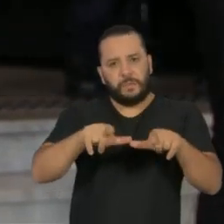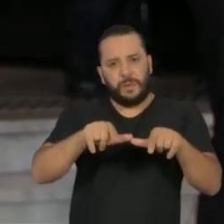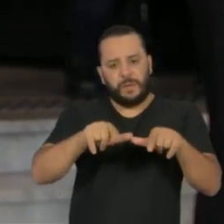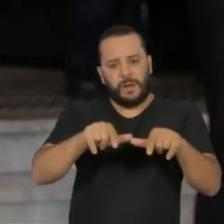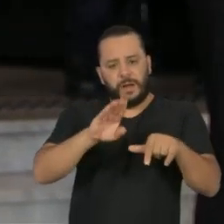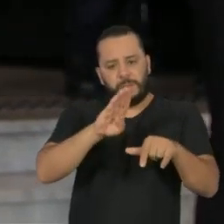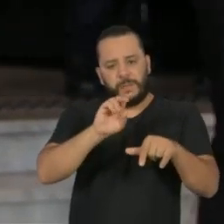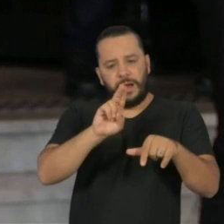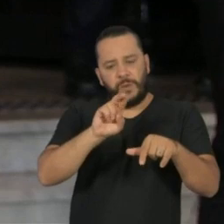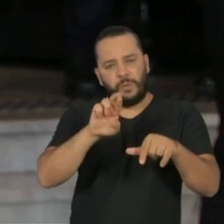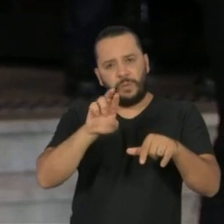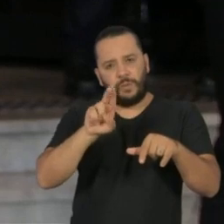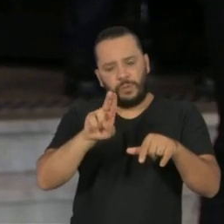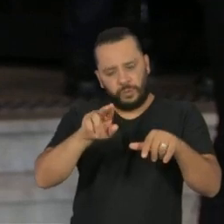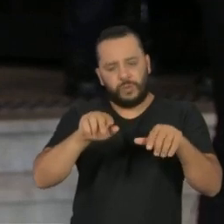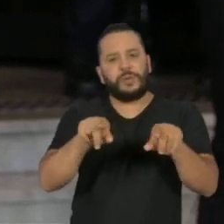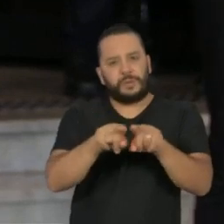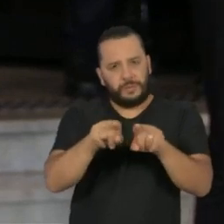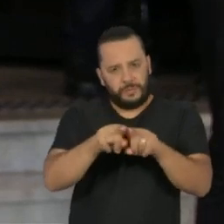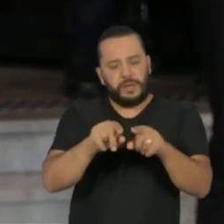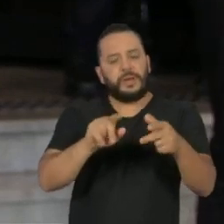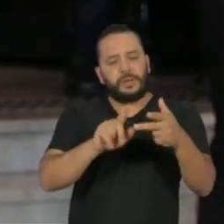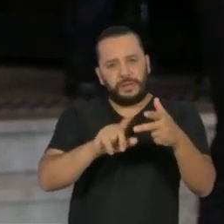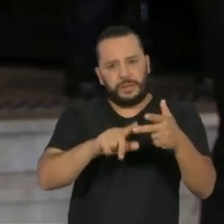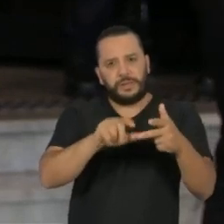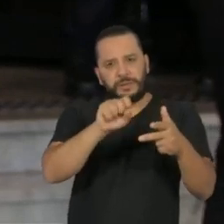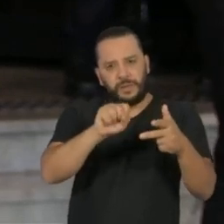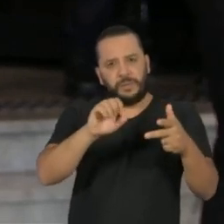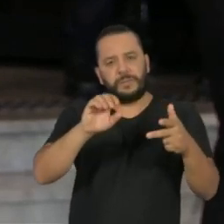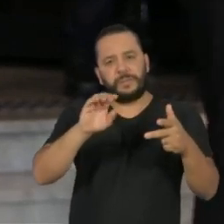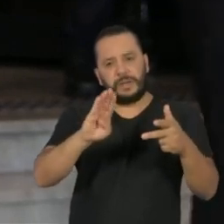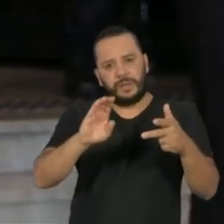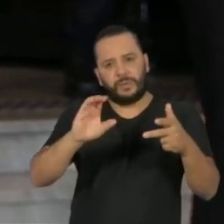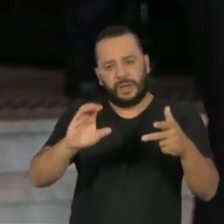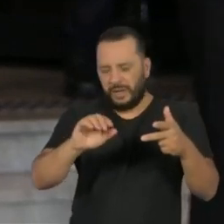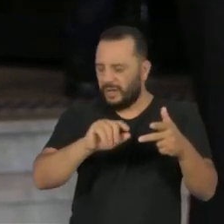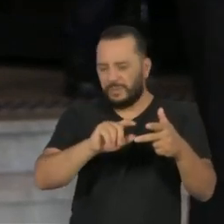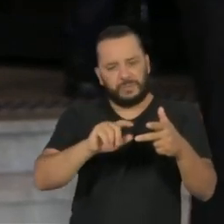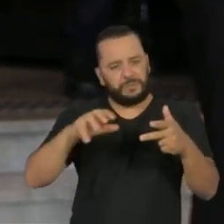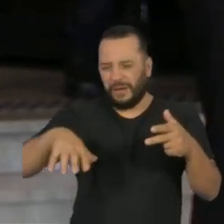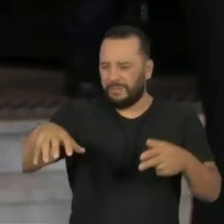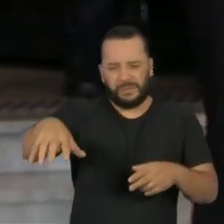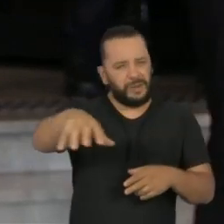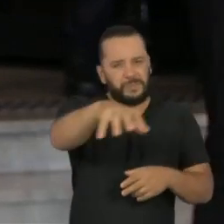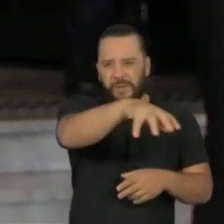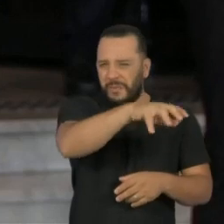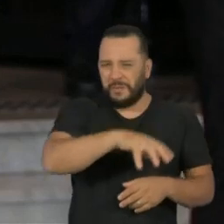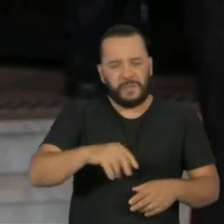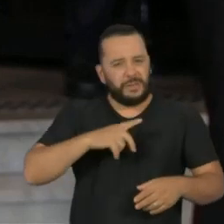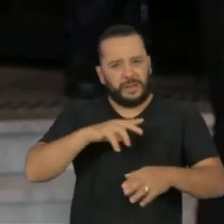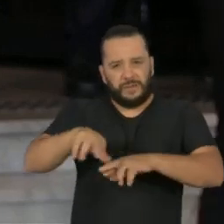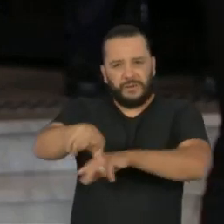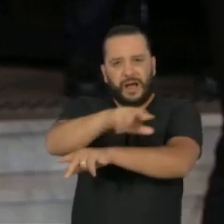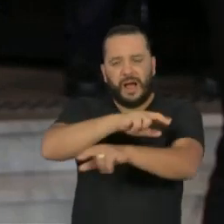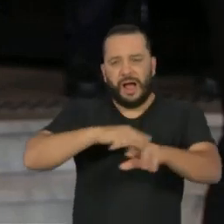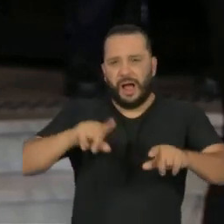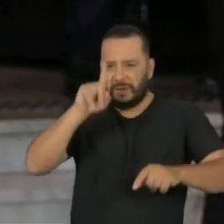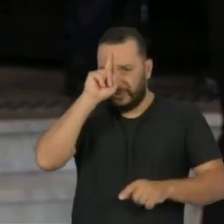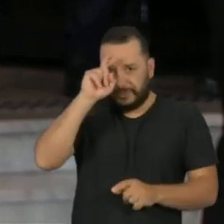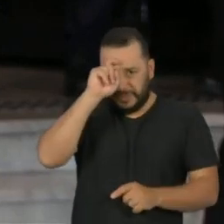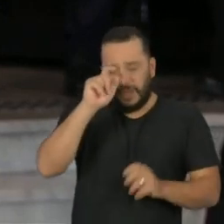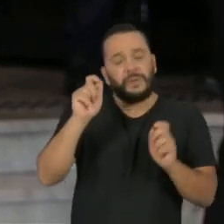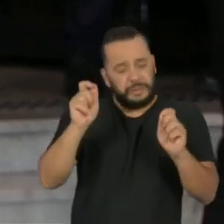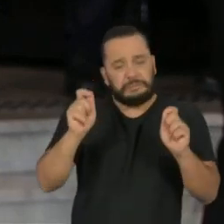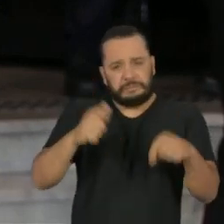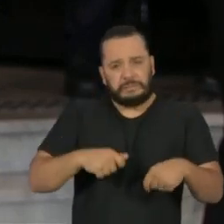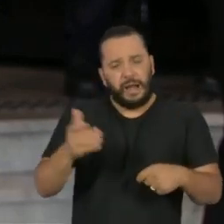hospital em São Bernardo que está pronto. Então, basta haver necessidade, o secretário poderá ativar vários hospitais